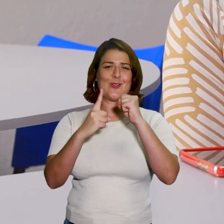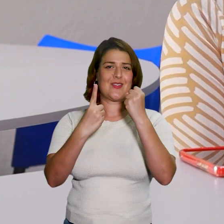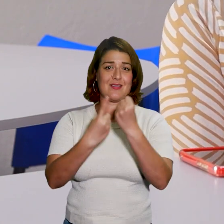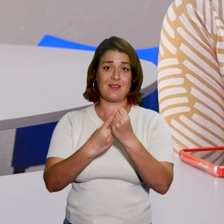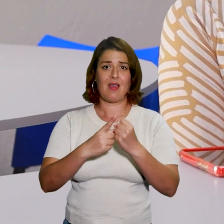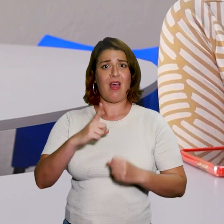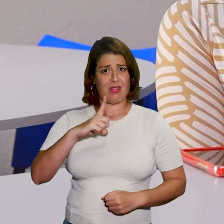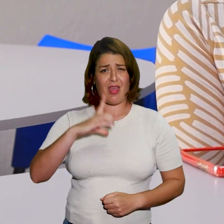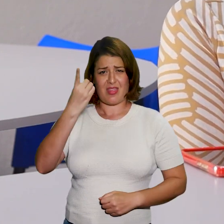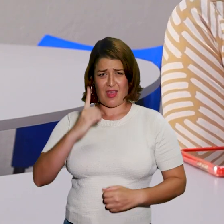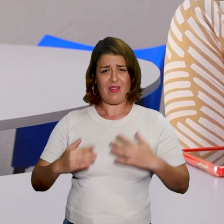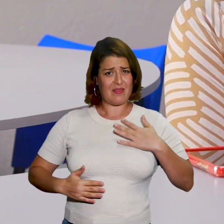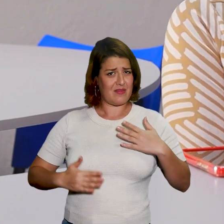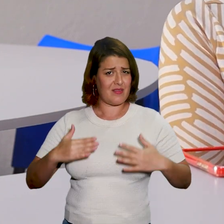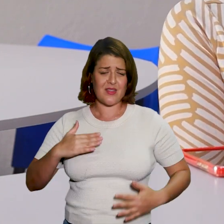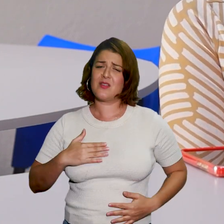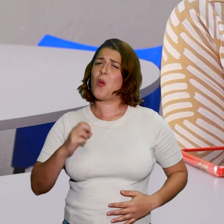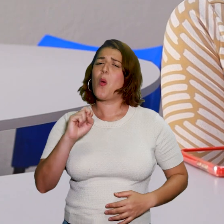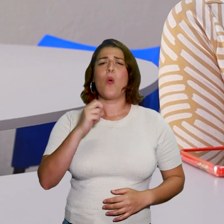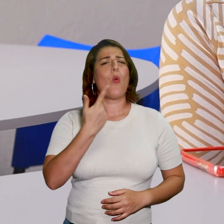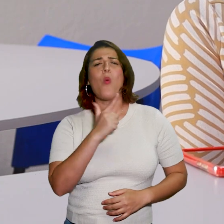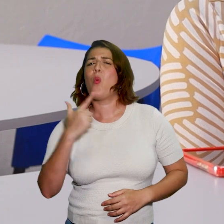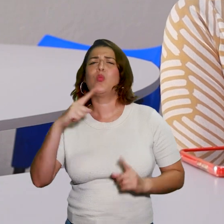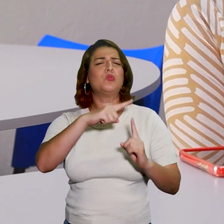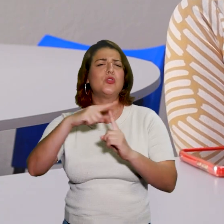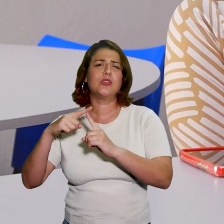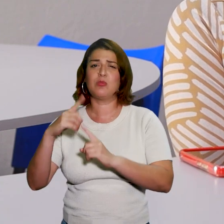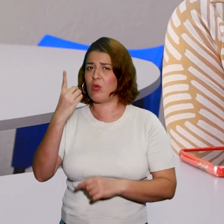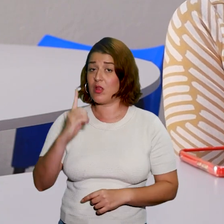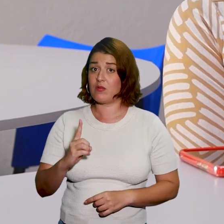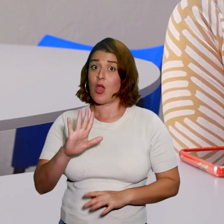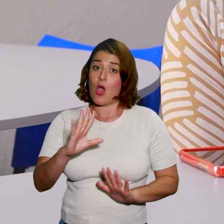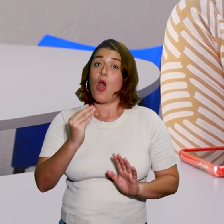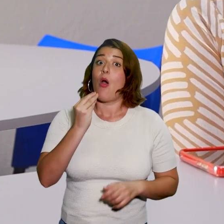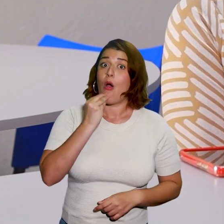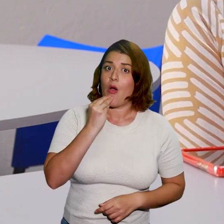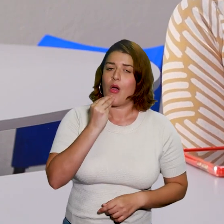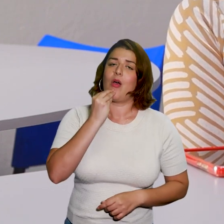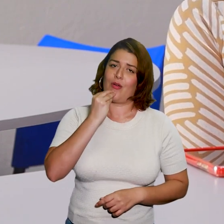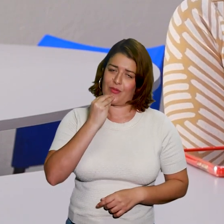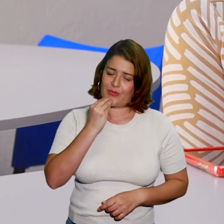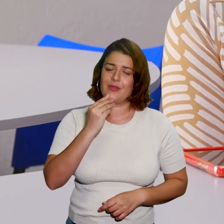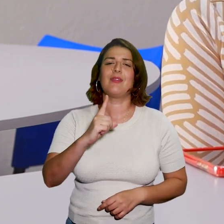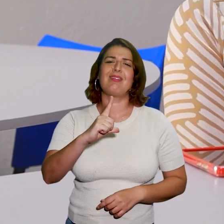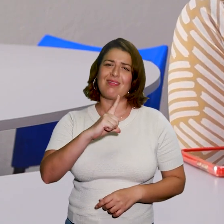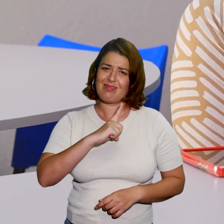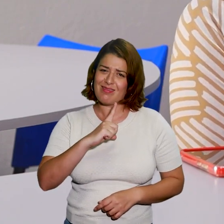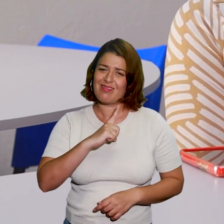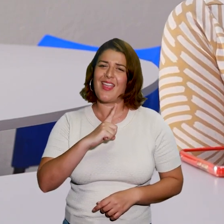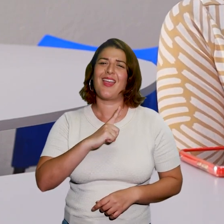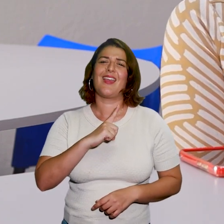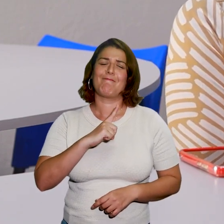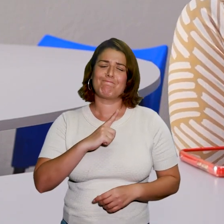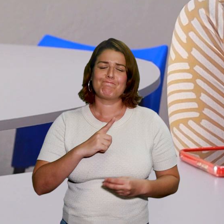sociedade, mesmo tendo uma deficiência física ou qualquer outro tipo de deficiência que seja. Óbvio que, assim, a gente vai ter